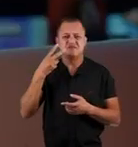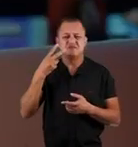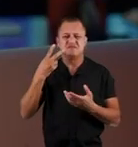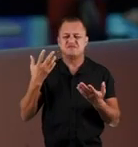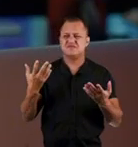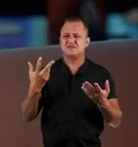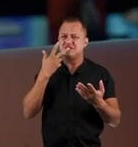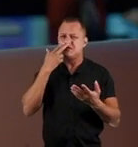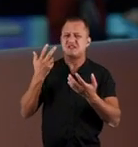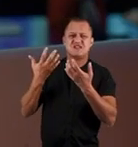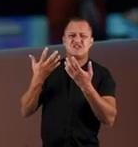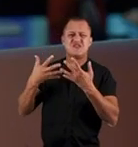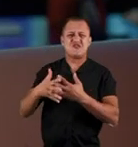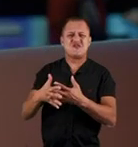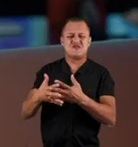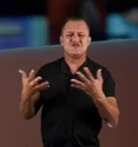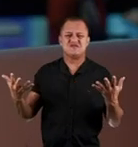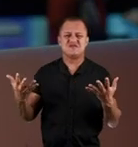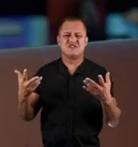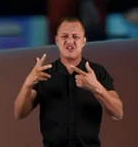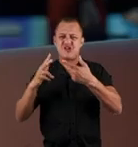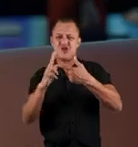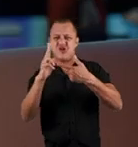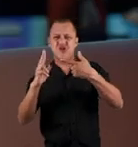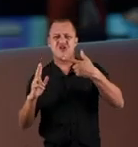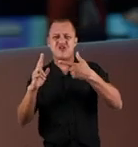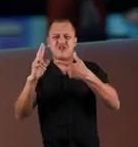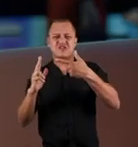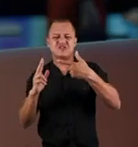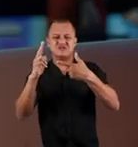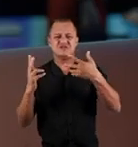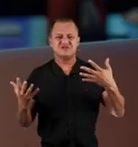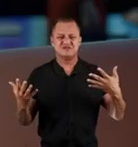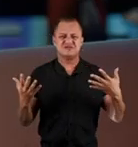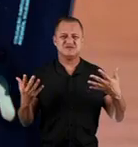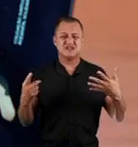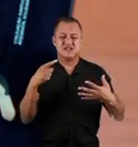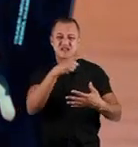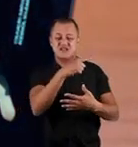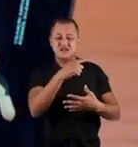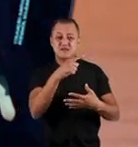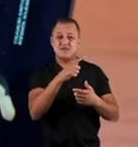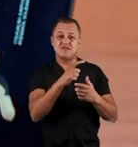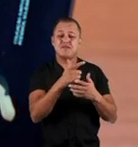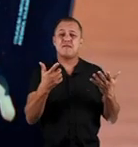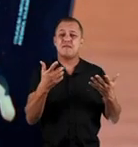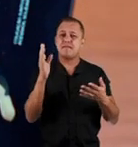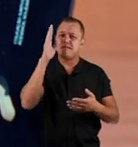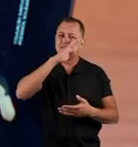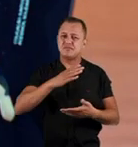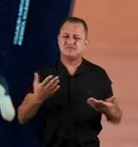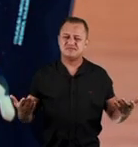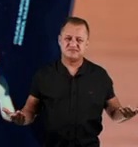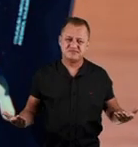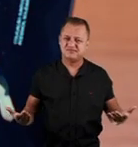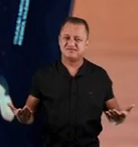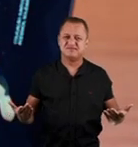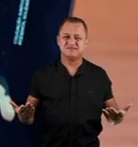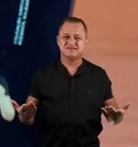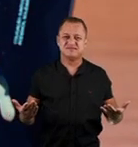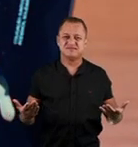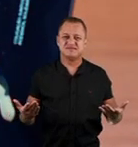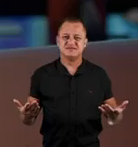aceitaram tá claro uma que eles fizeram um corte e edição de áudio e essa aqui é a maior das maldades